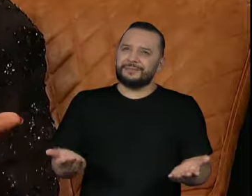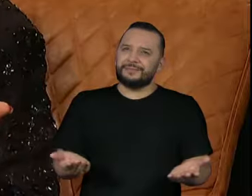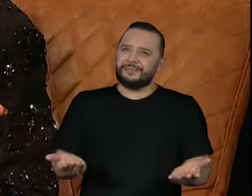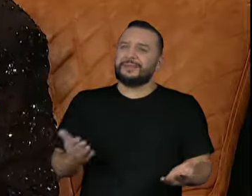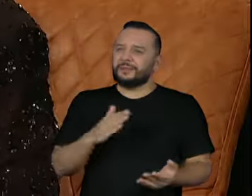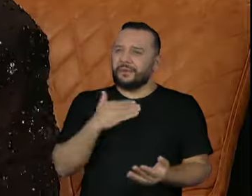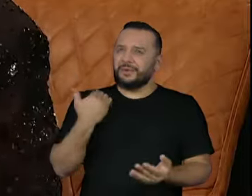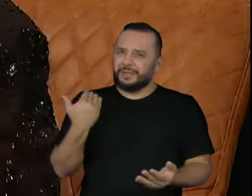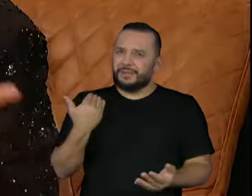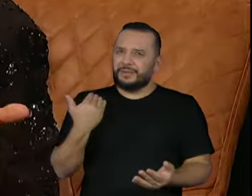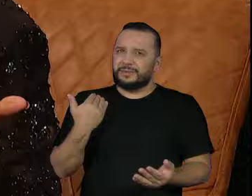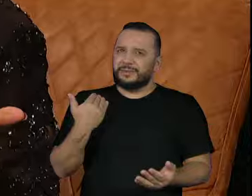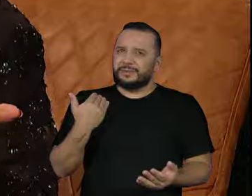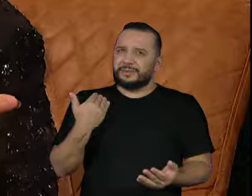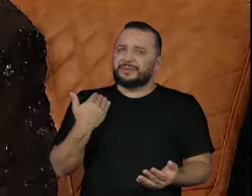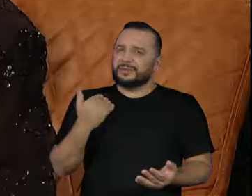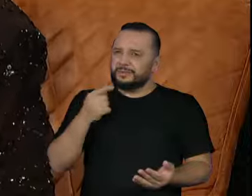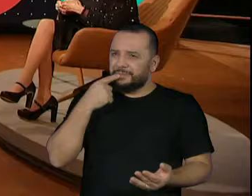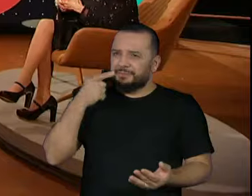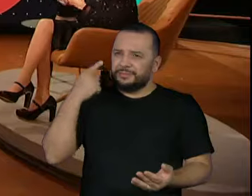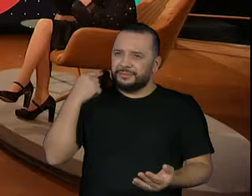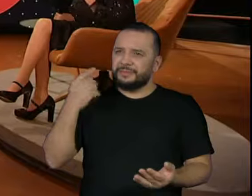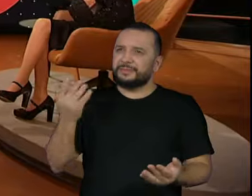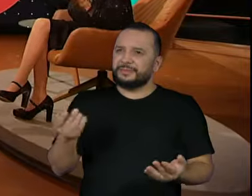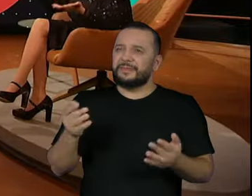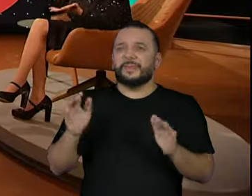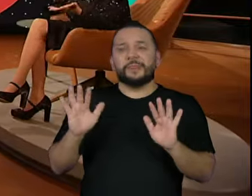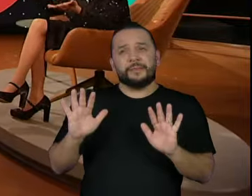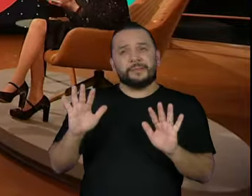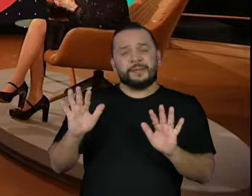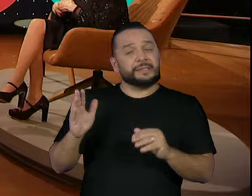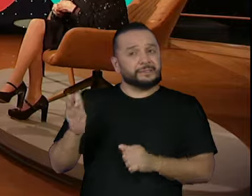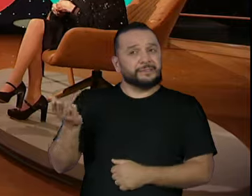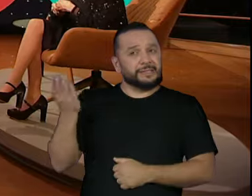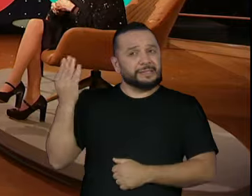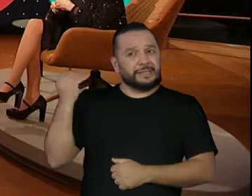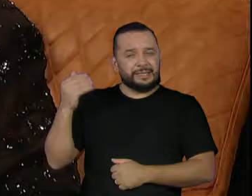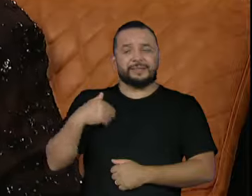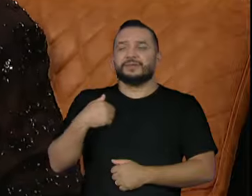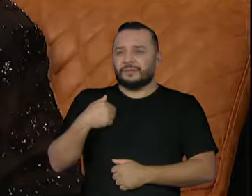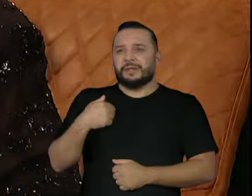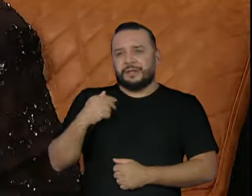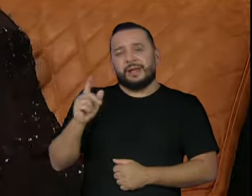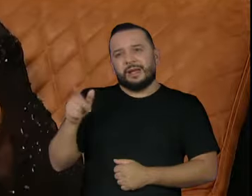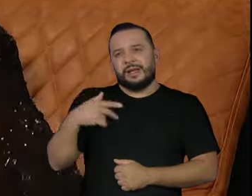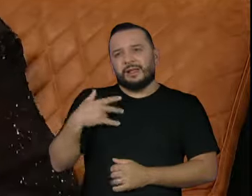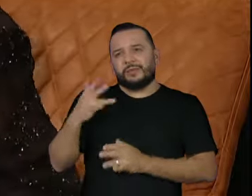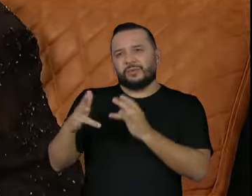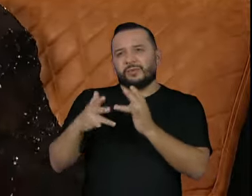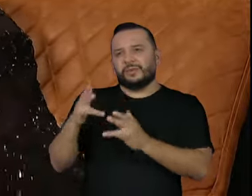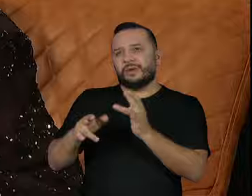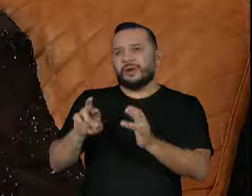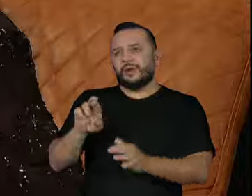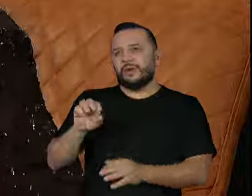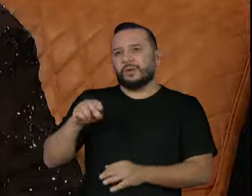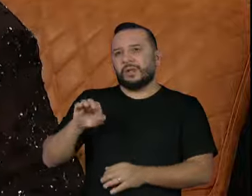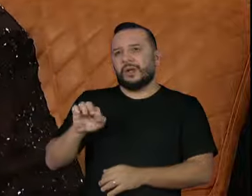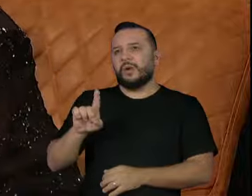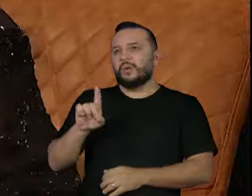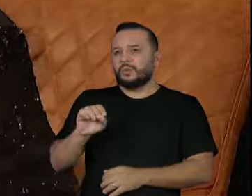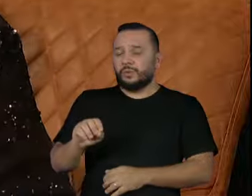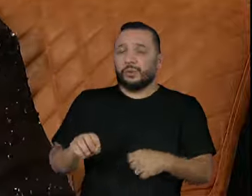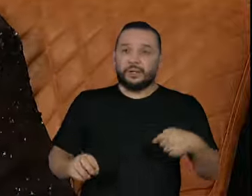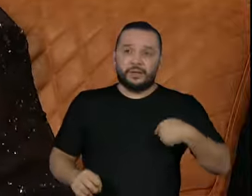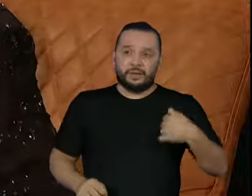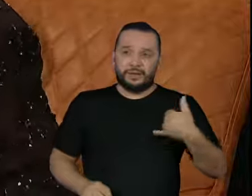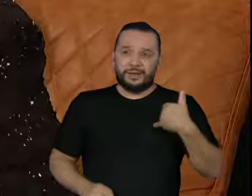morreu também, aliás, morreu há pouco tempo, mas era noiva do Ronaldo Boscoli. E ele disse, Claudete, vai embora, eu tinha 24